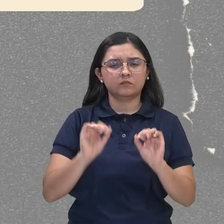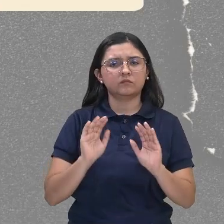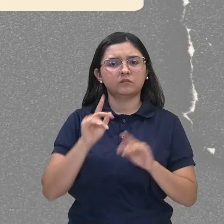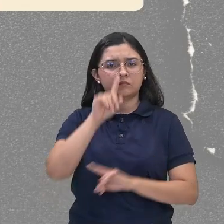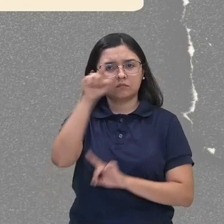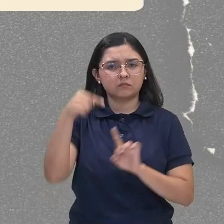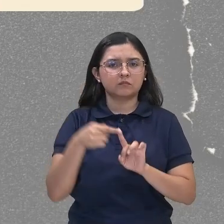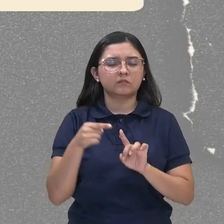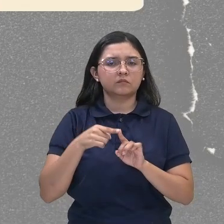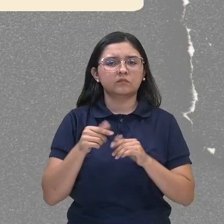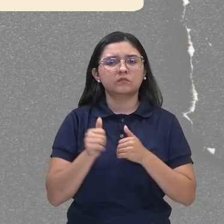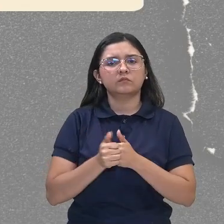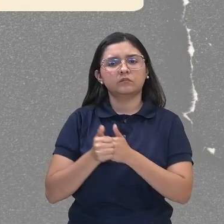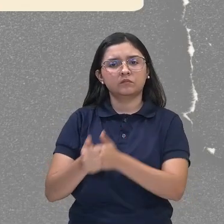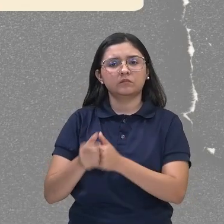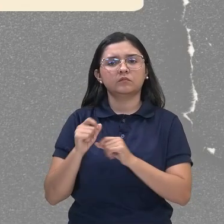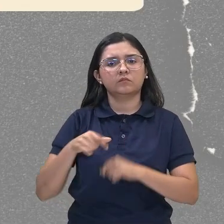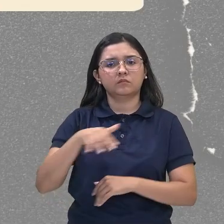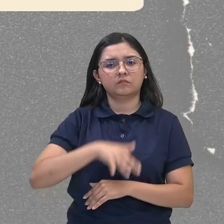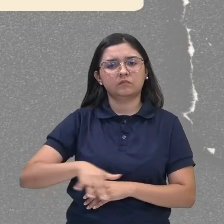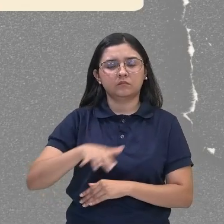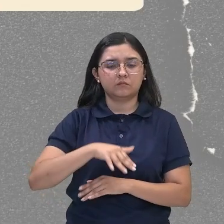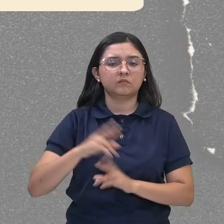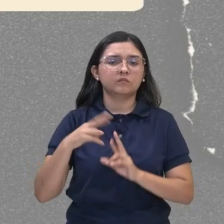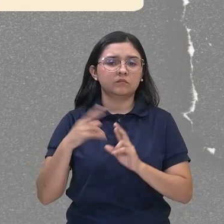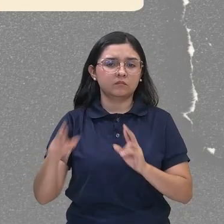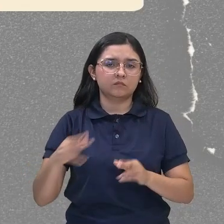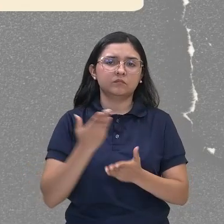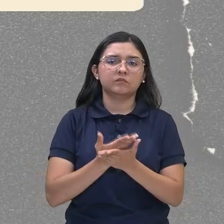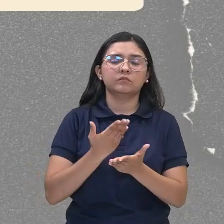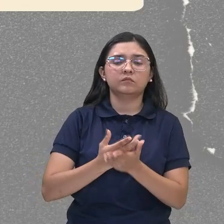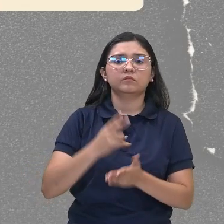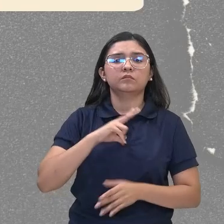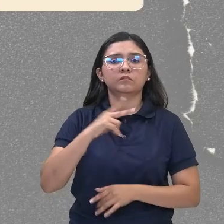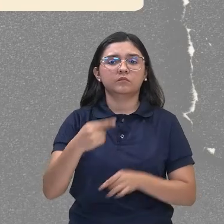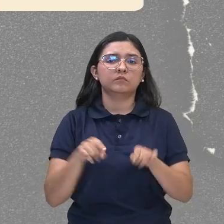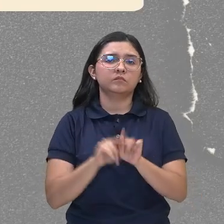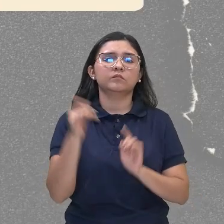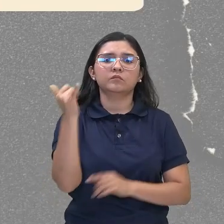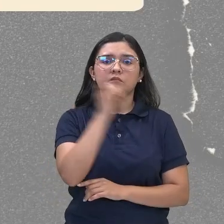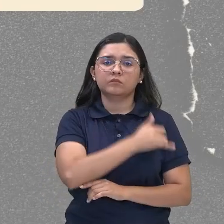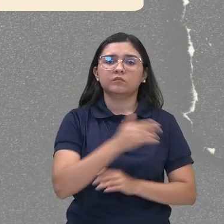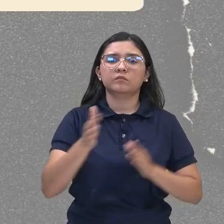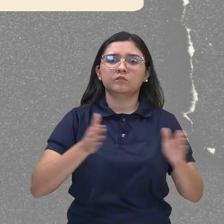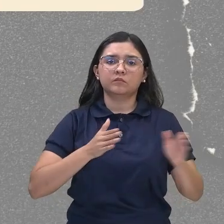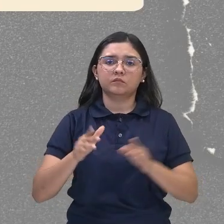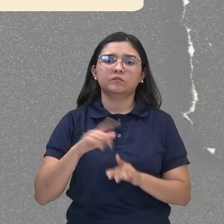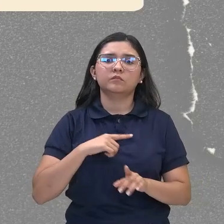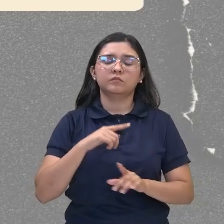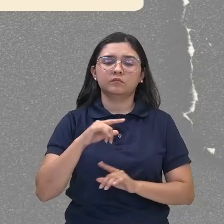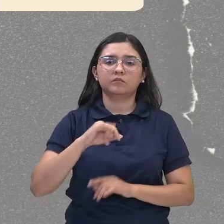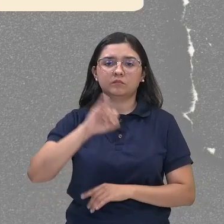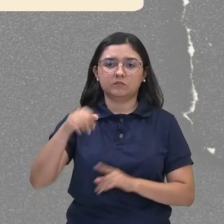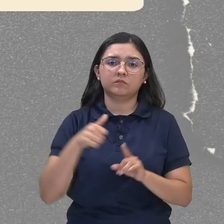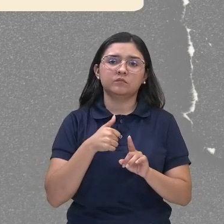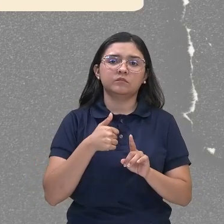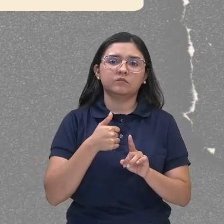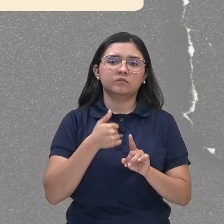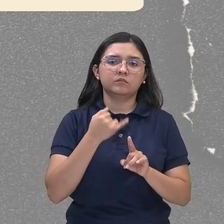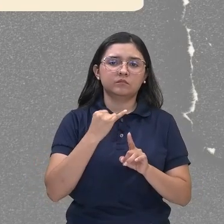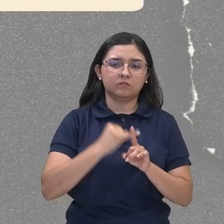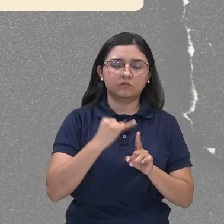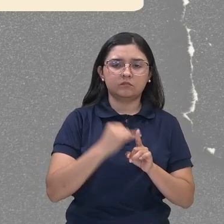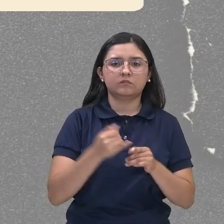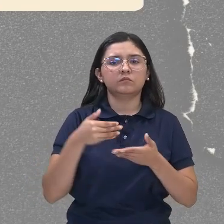carreira eclesiástica. Completou seus estudos em Portugal e na Itália, no período que os jesuítas foram expulsos do Brasil. Ingressou